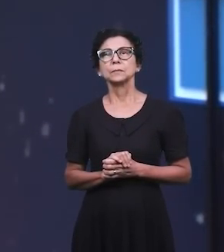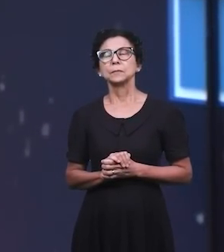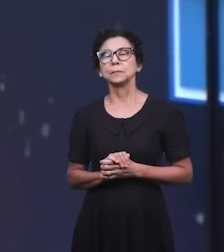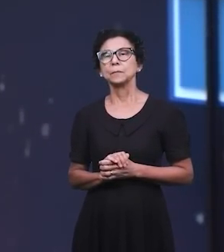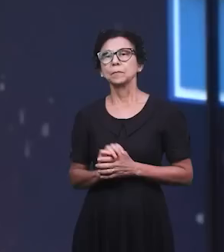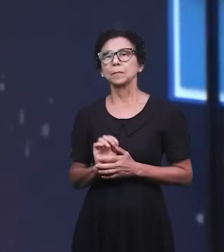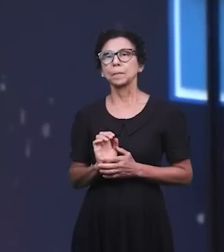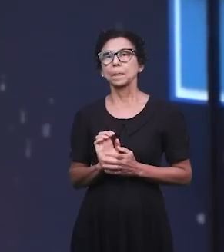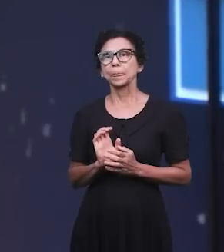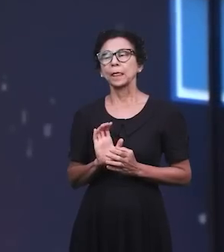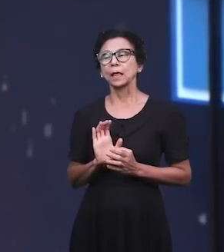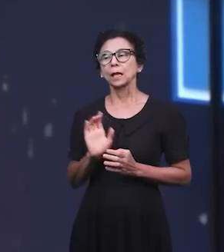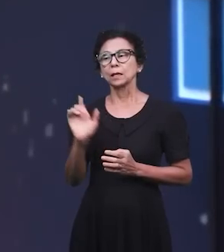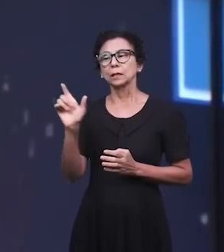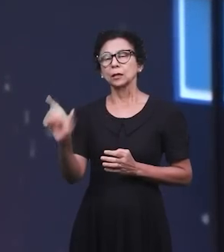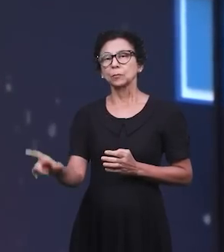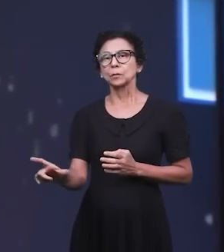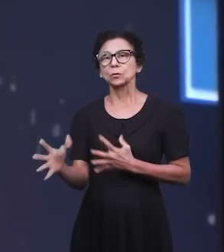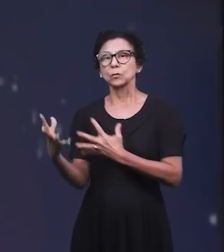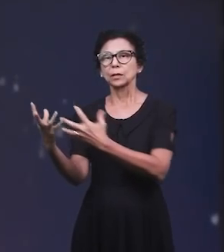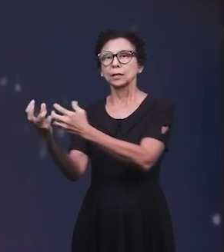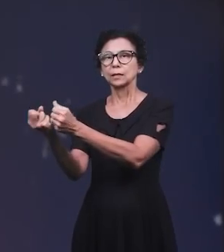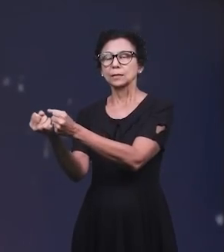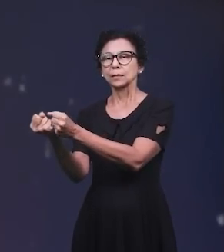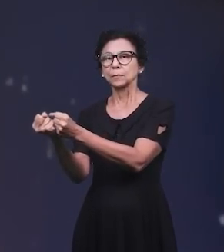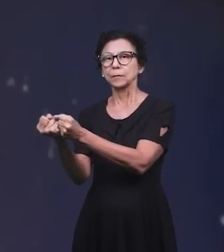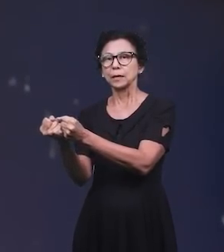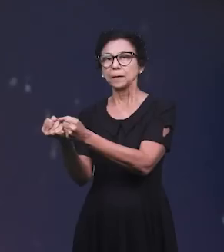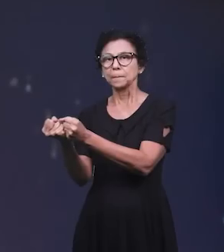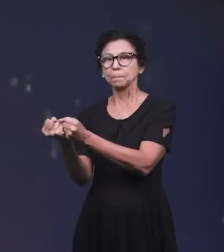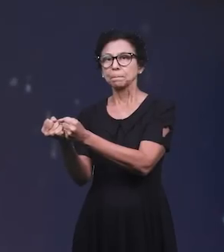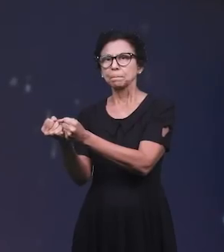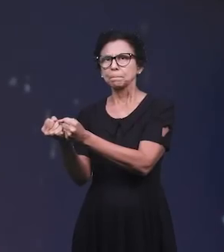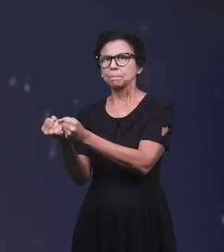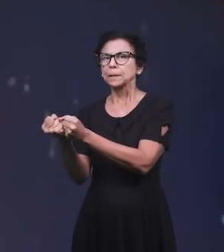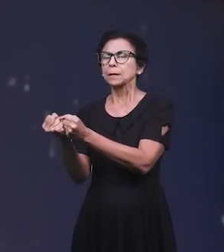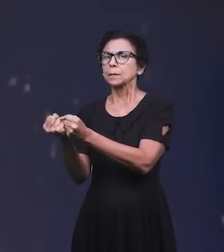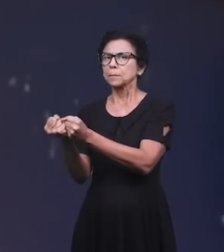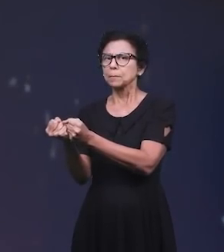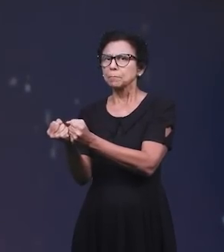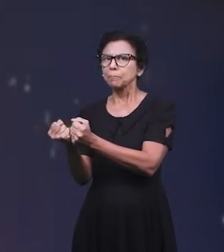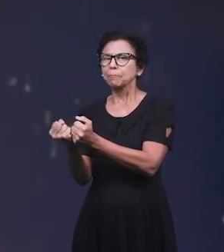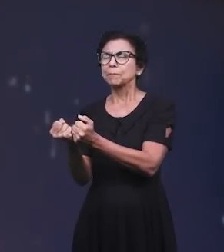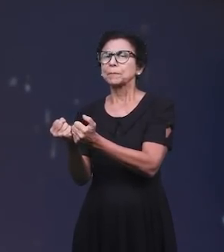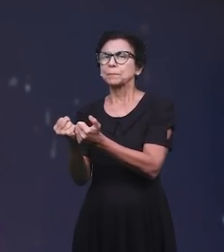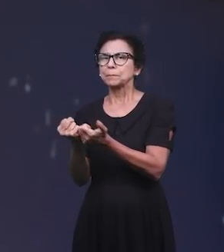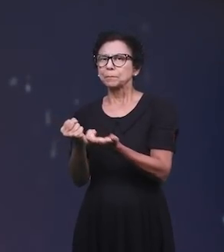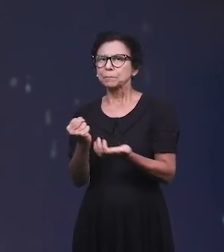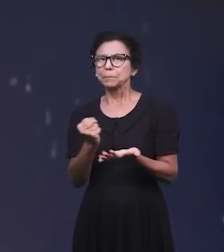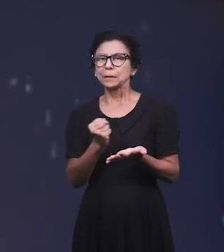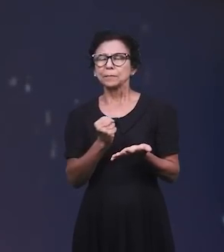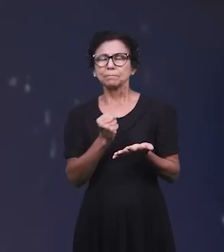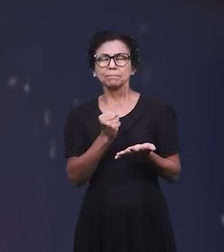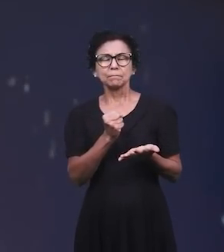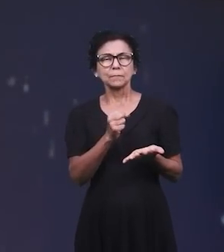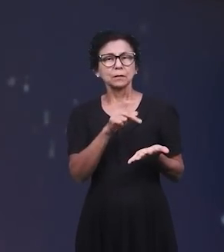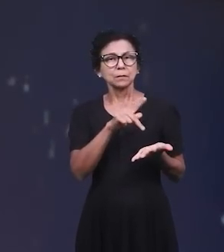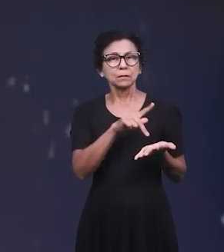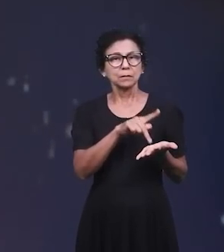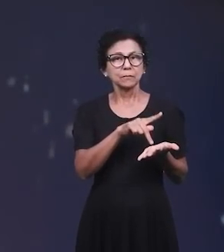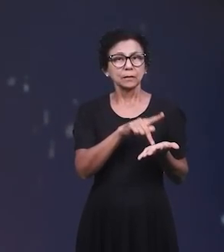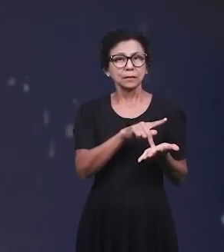deve chegar no destino da forma como ela saiu na origem. Então, a melhor forma de você compreender